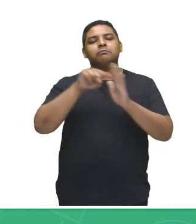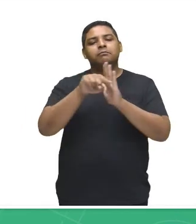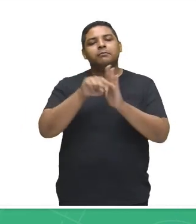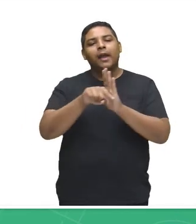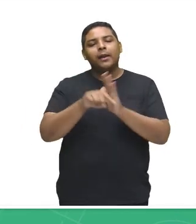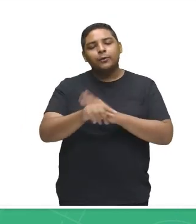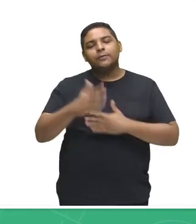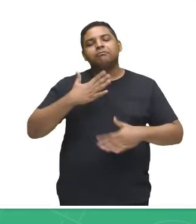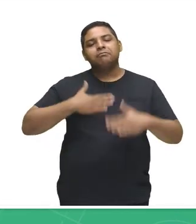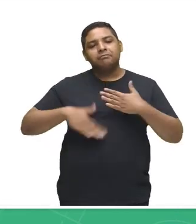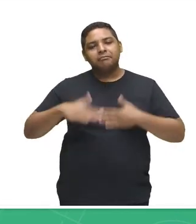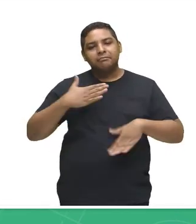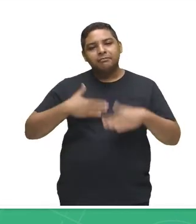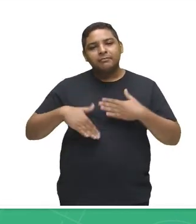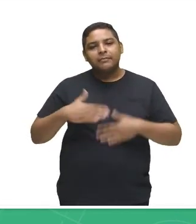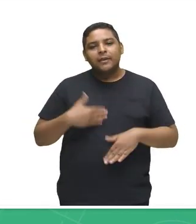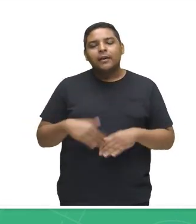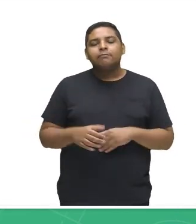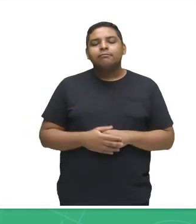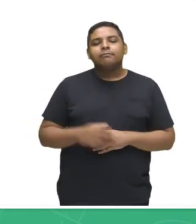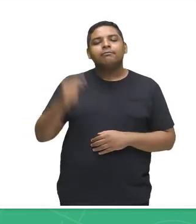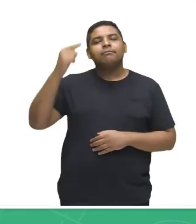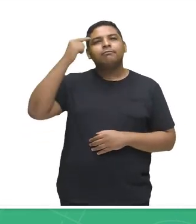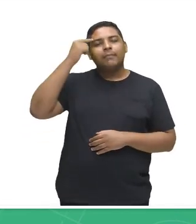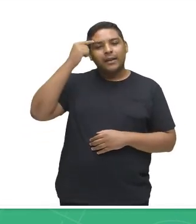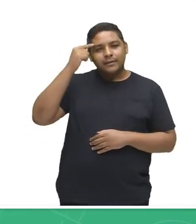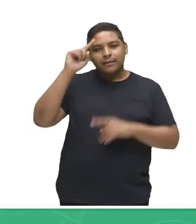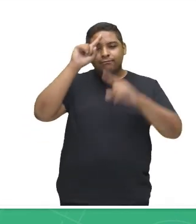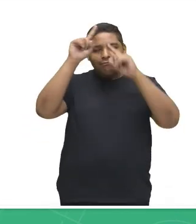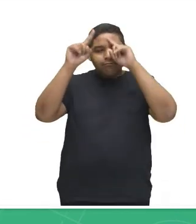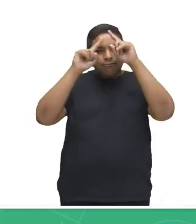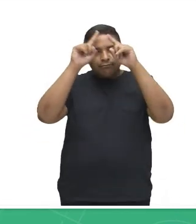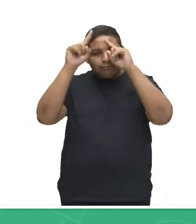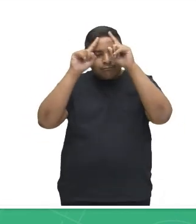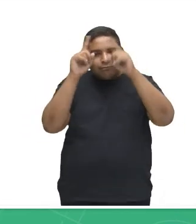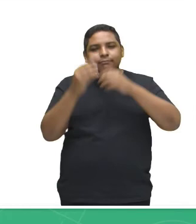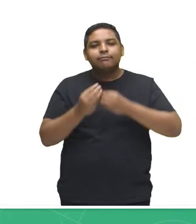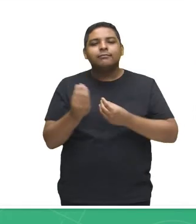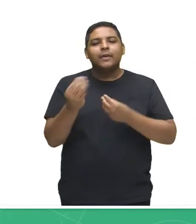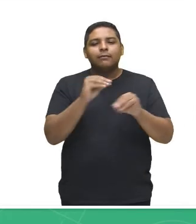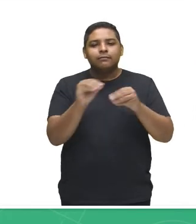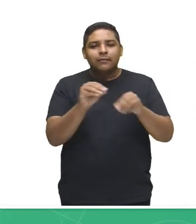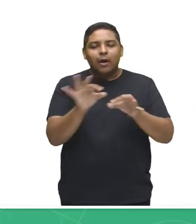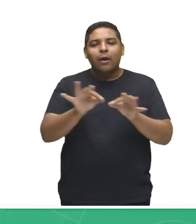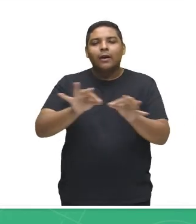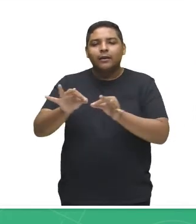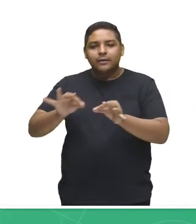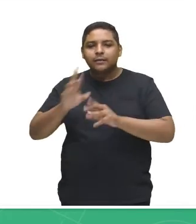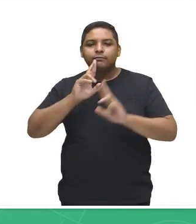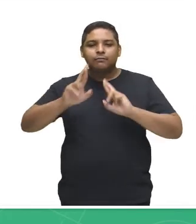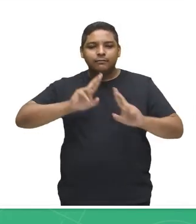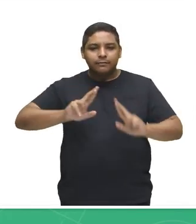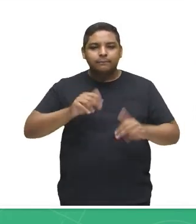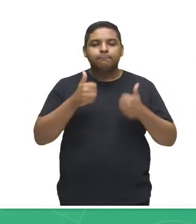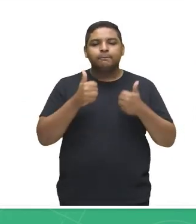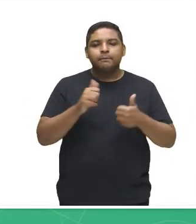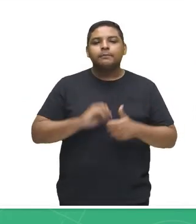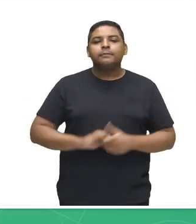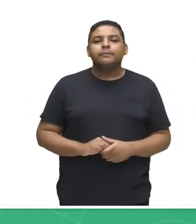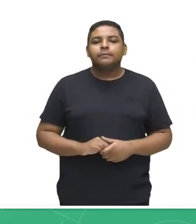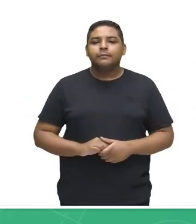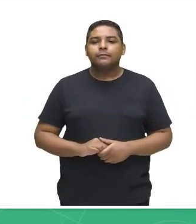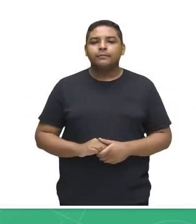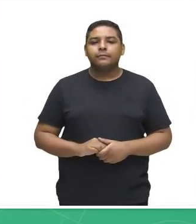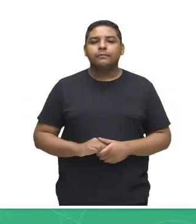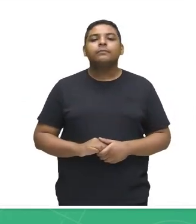elaborar respostas, construam as suas ideias, sempre baseado ali no que nós trouxemos durante a nossa aula. Então, olha só,